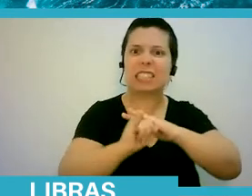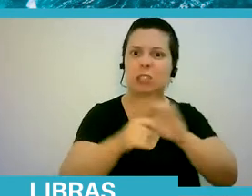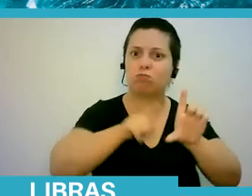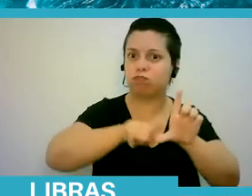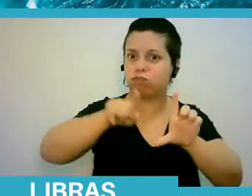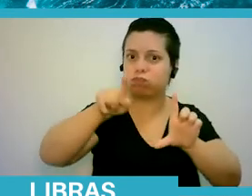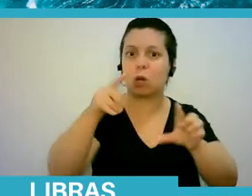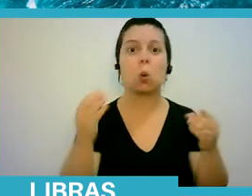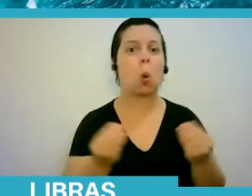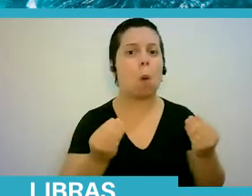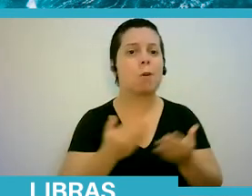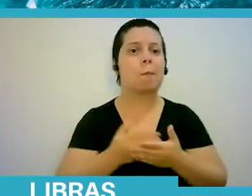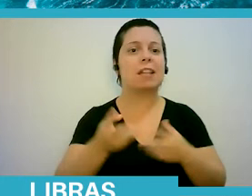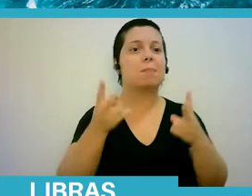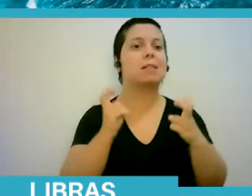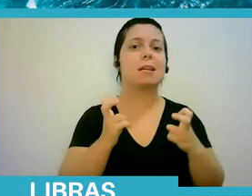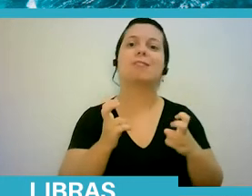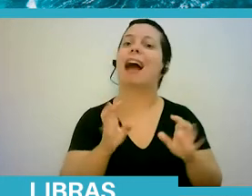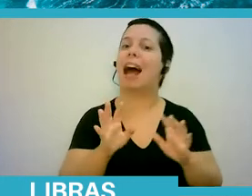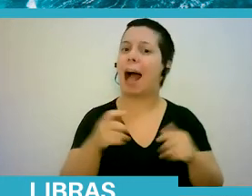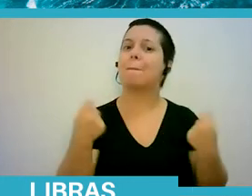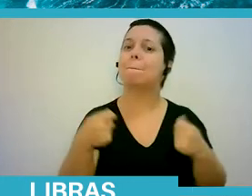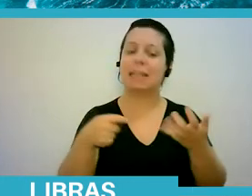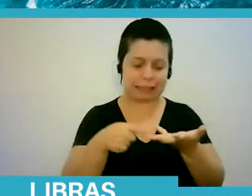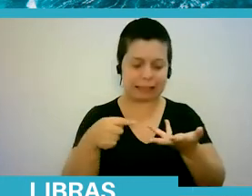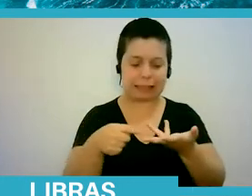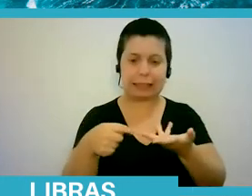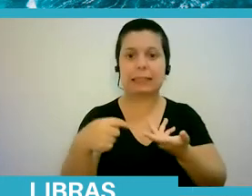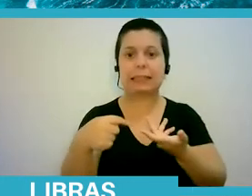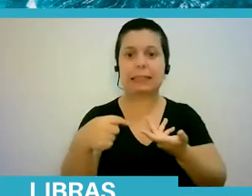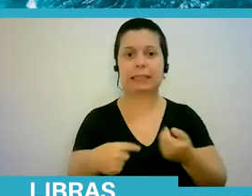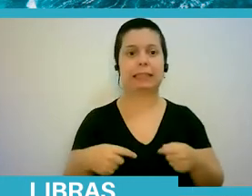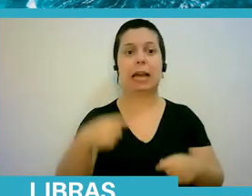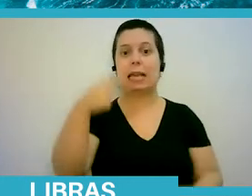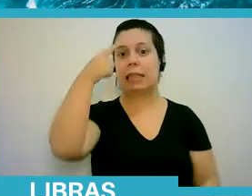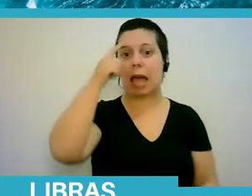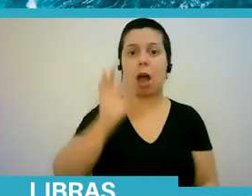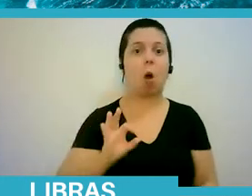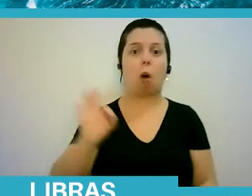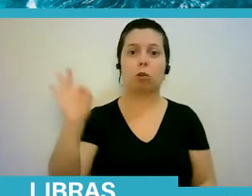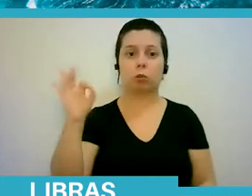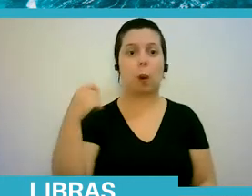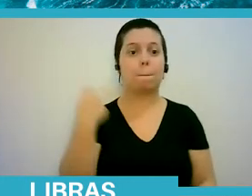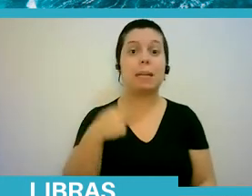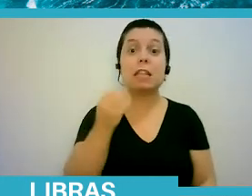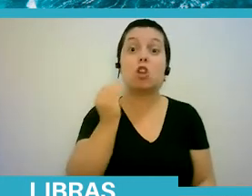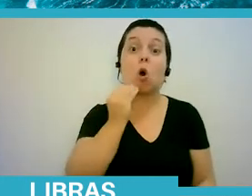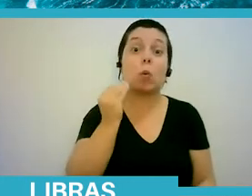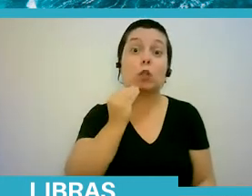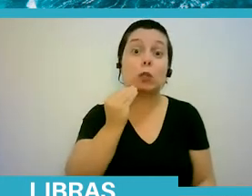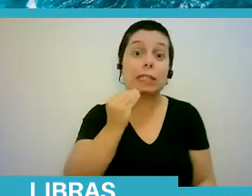começa a perceber que a gente precisa de vários recursos, que a gente tem que ter uma excelente ideia, que a gente tem que ter uma